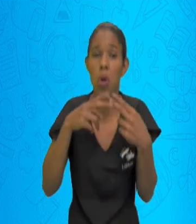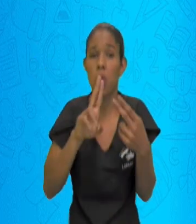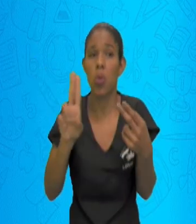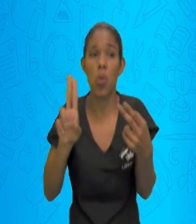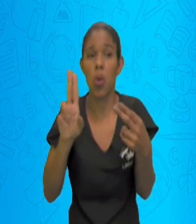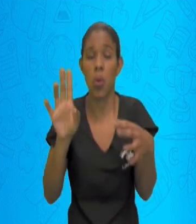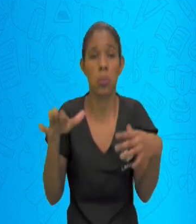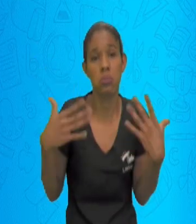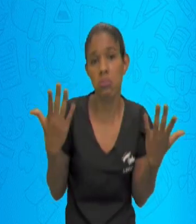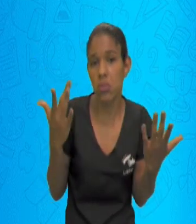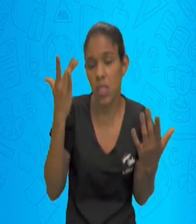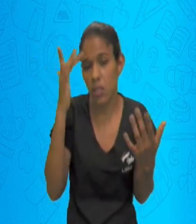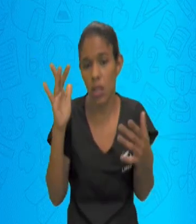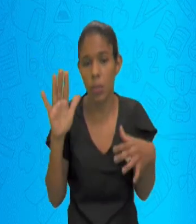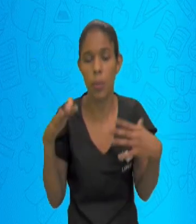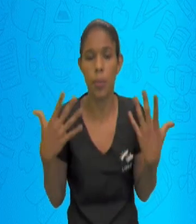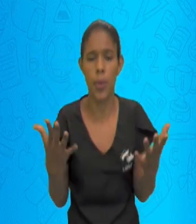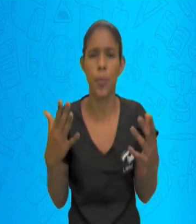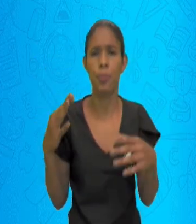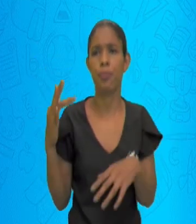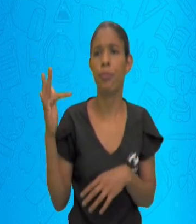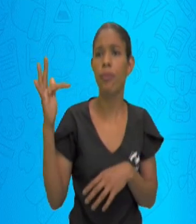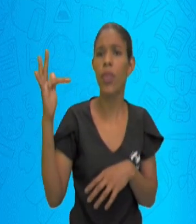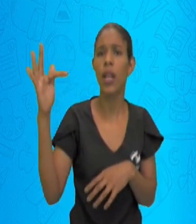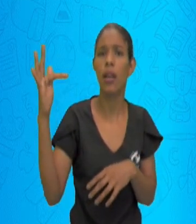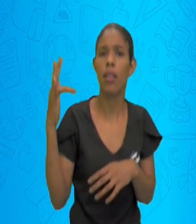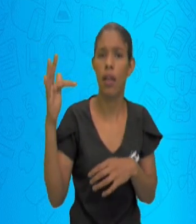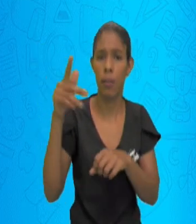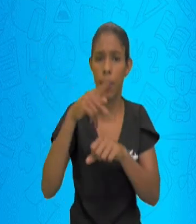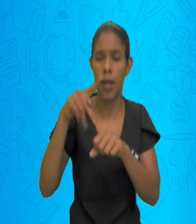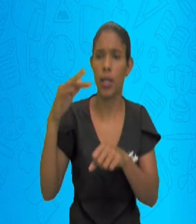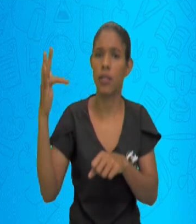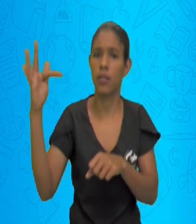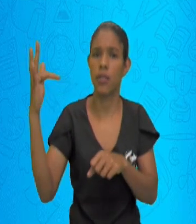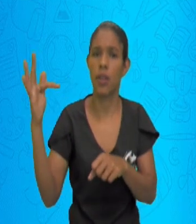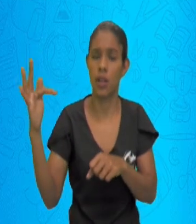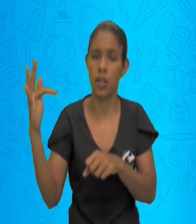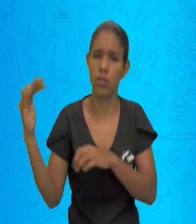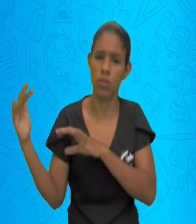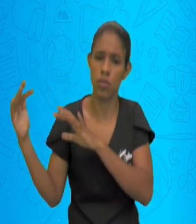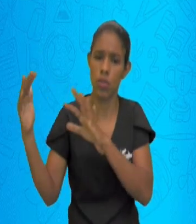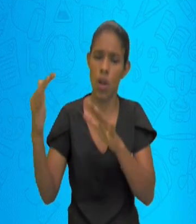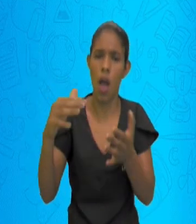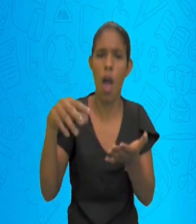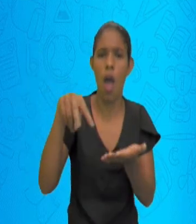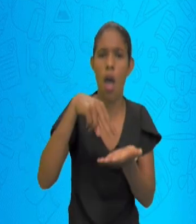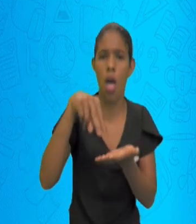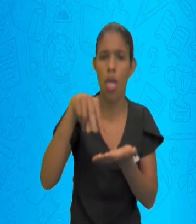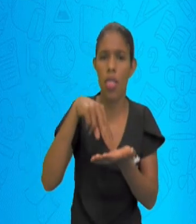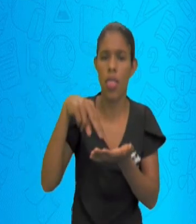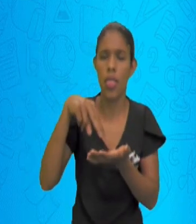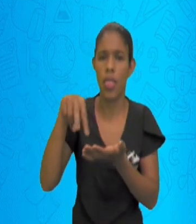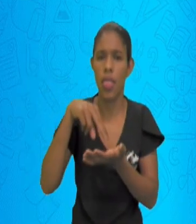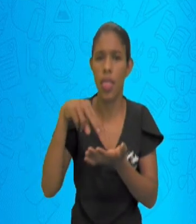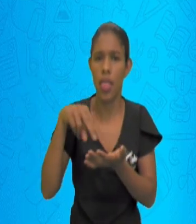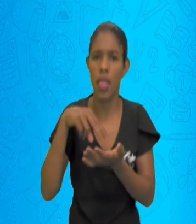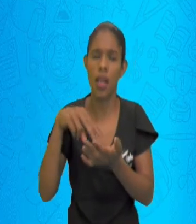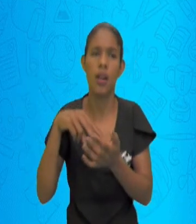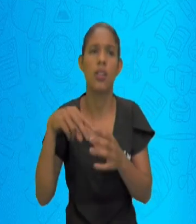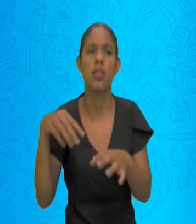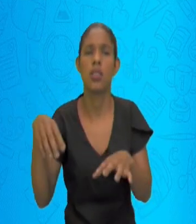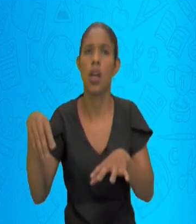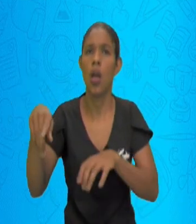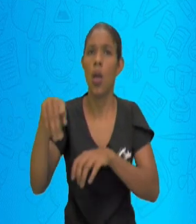dia. Da França veio a dança, de Portugal e Espanha veio a dança com fitas e as outras culturas que